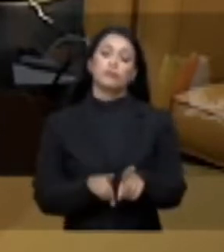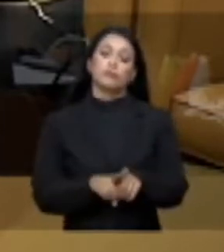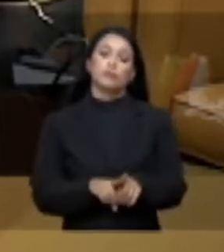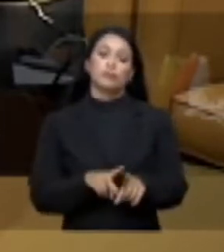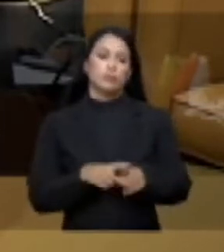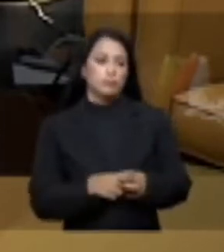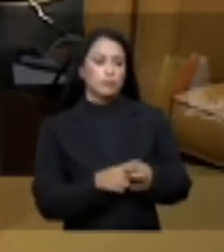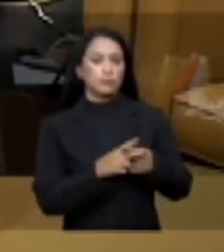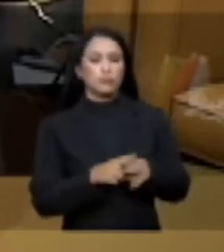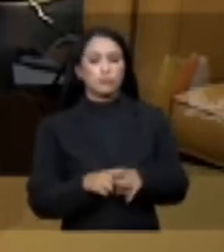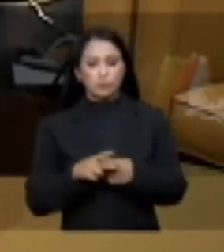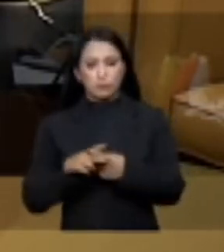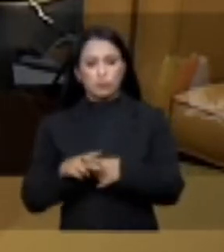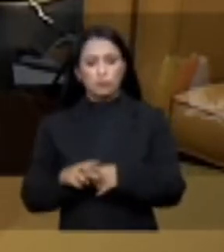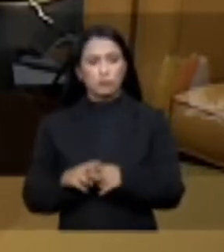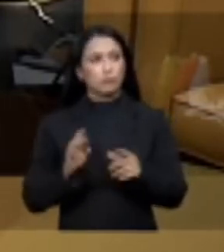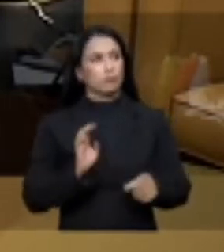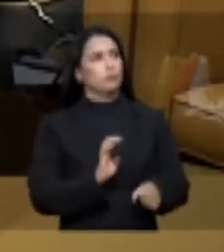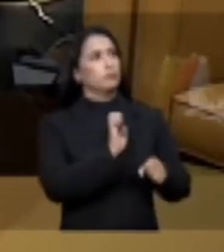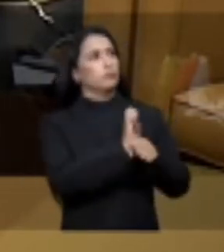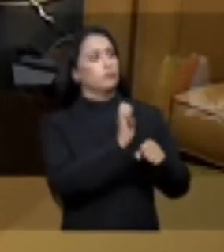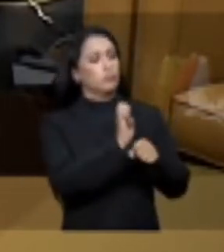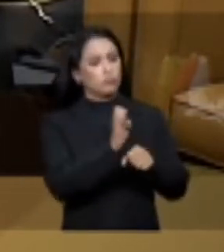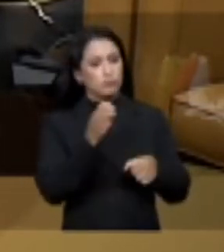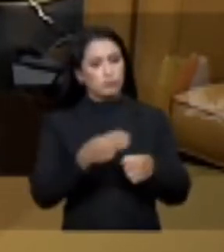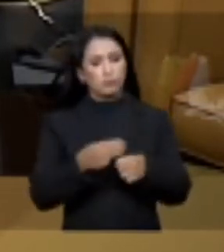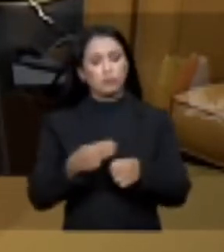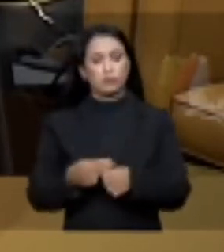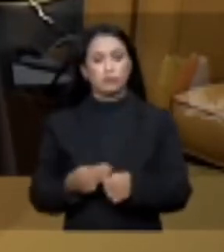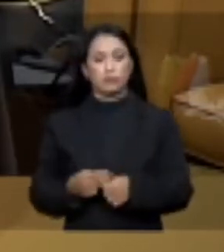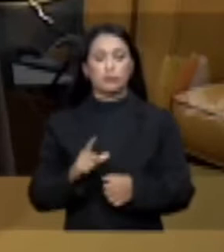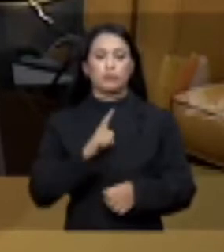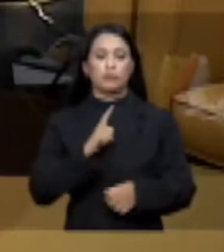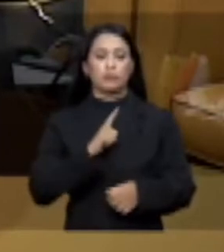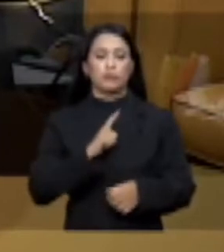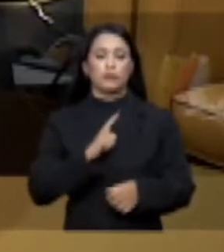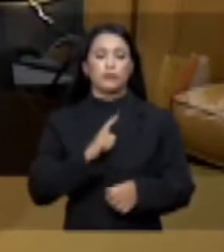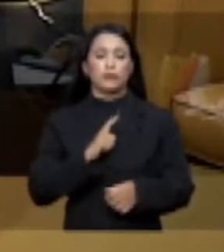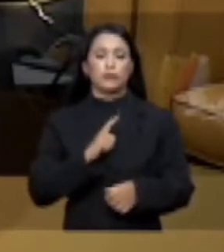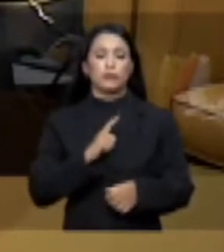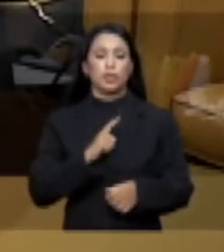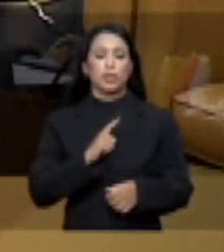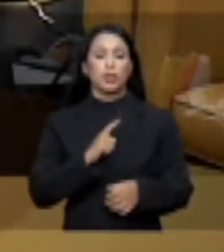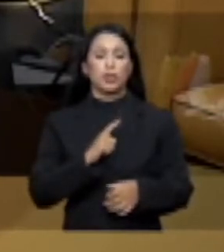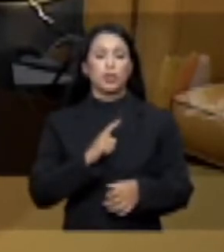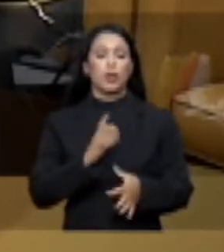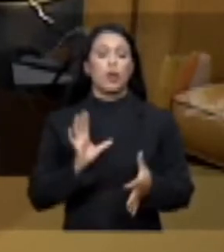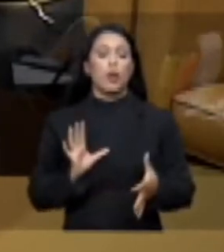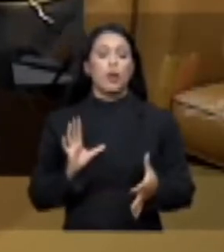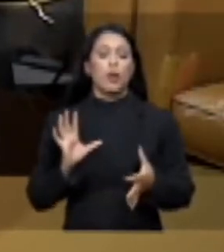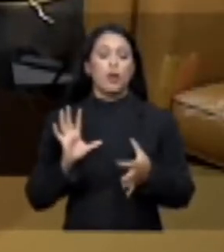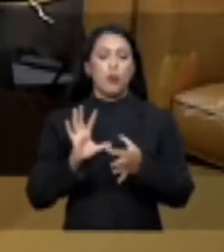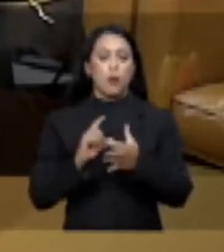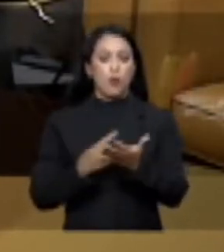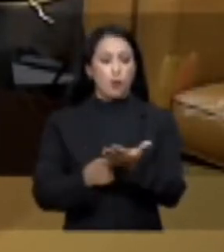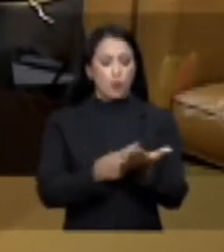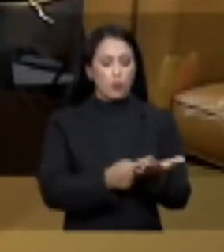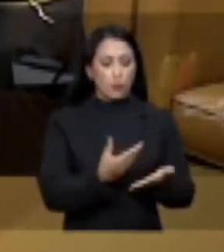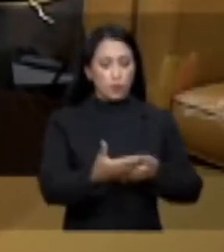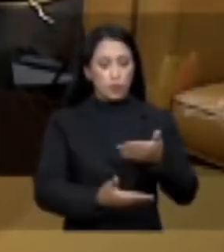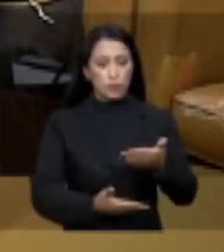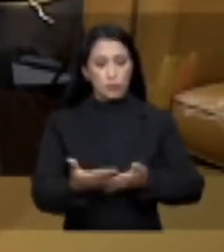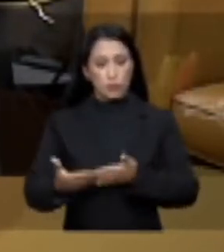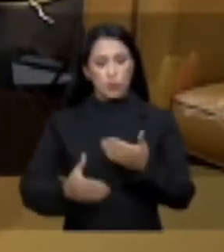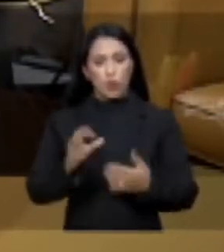arranjos interfederativos, de gestão associada por meio de consórcios e convênios de cooperação, em